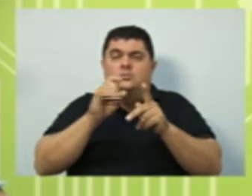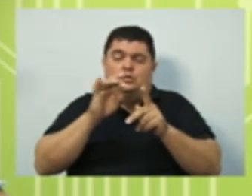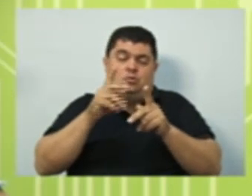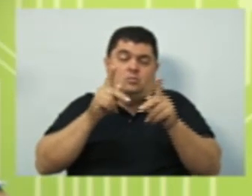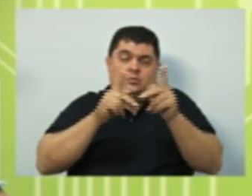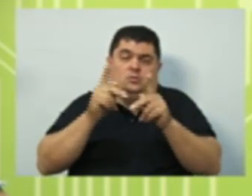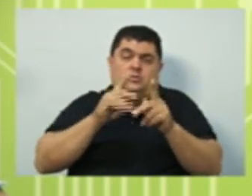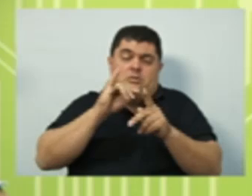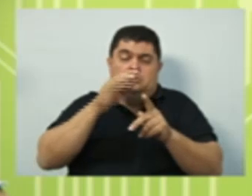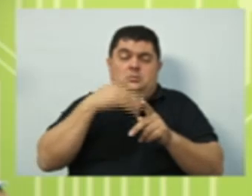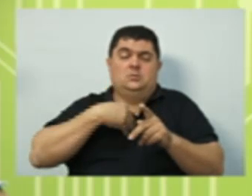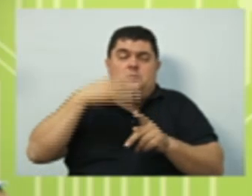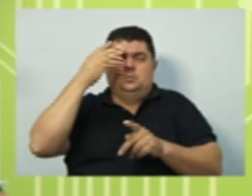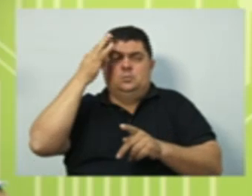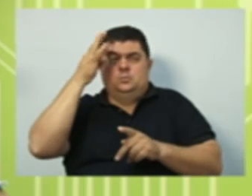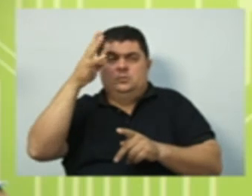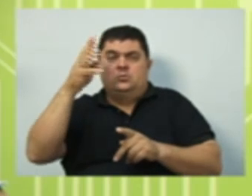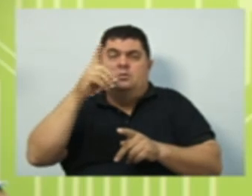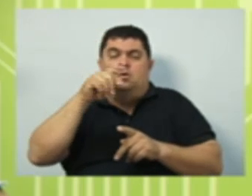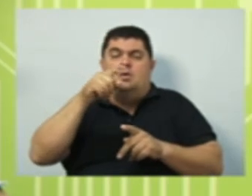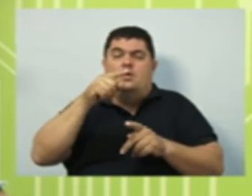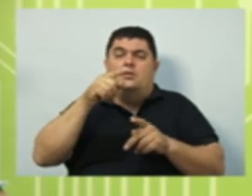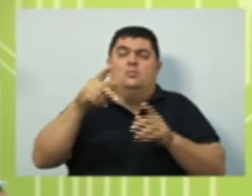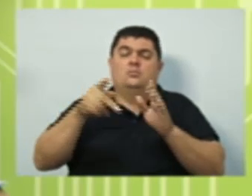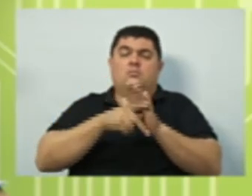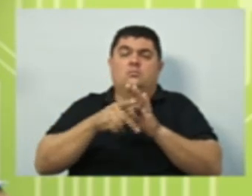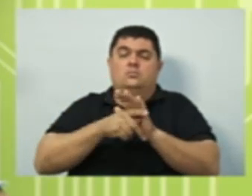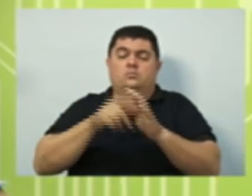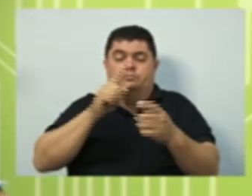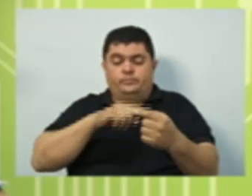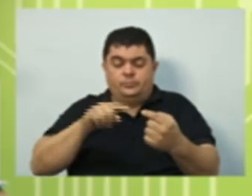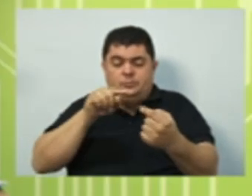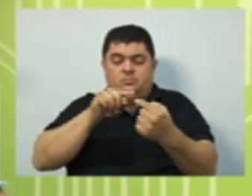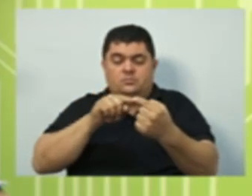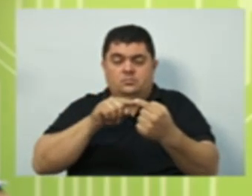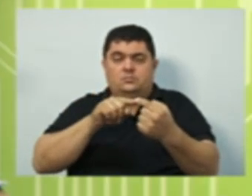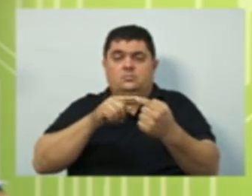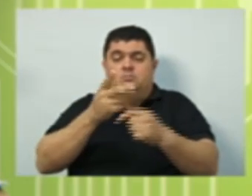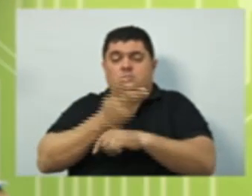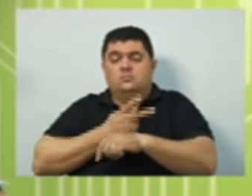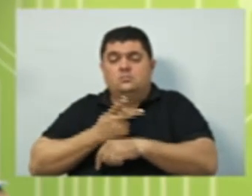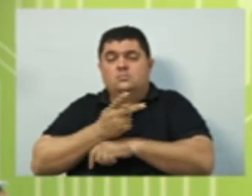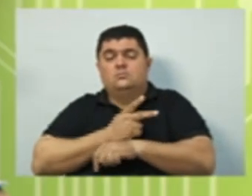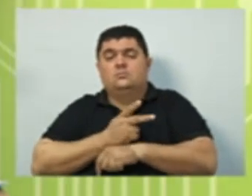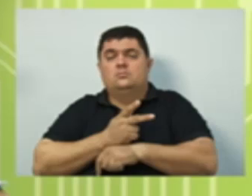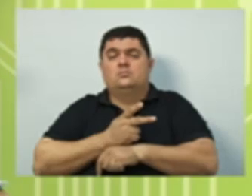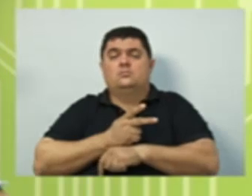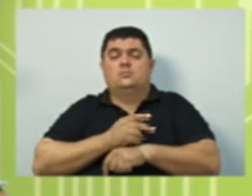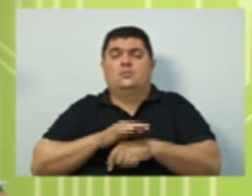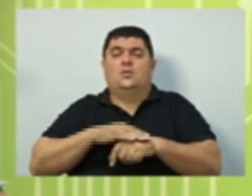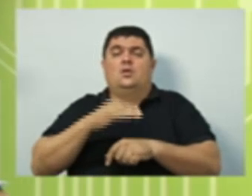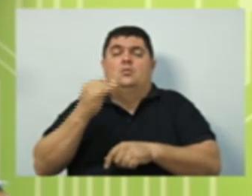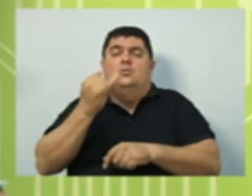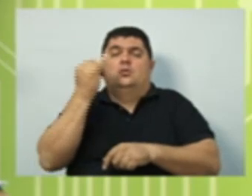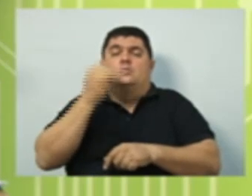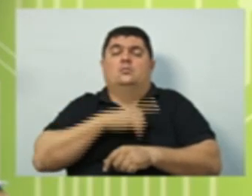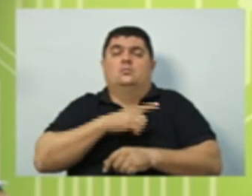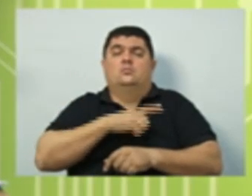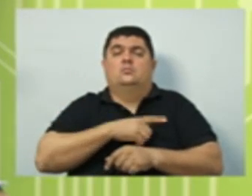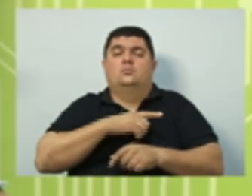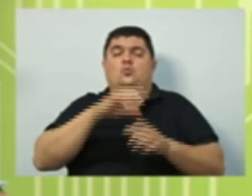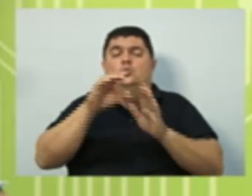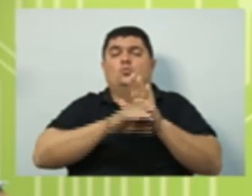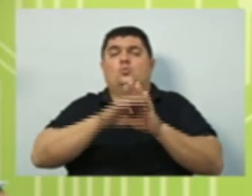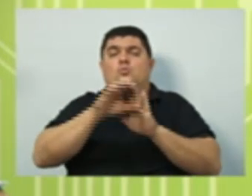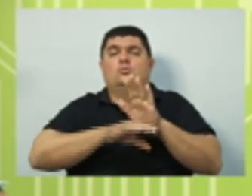projetar se você sonhou. Sonhar é sinônimo de objetivos, de busca. A questão que mais está aparecendo com esse